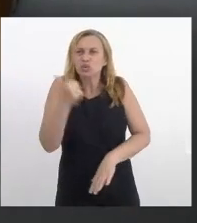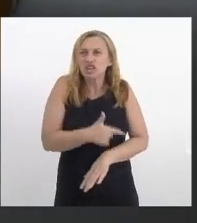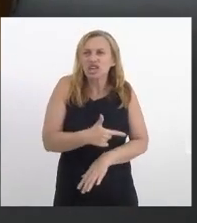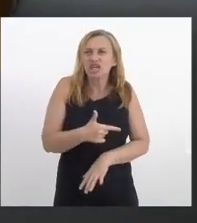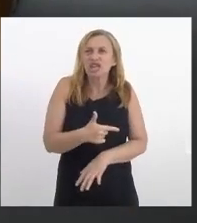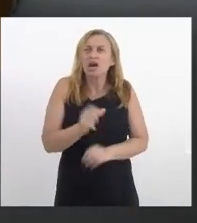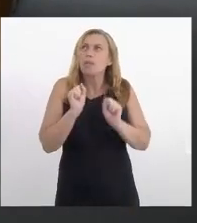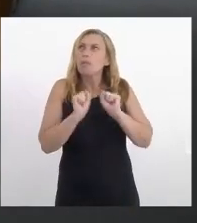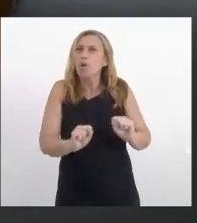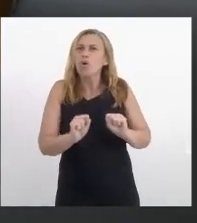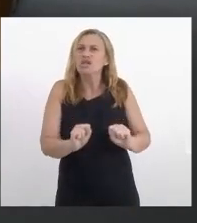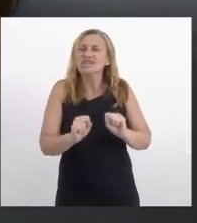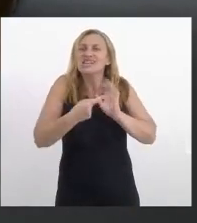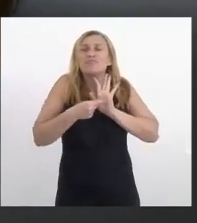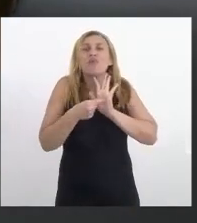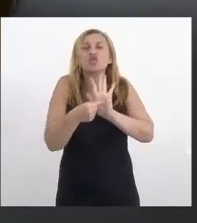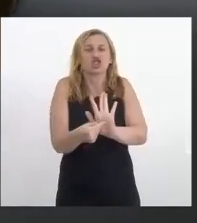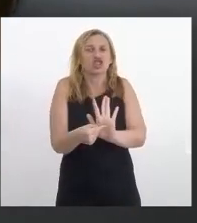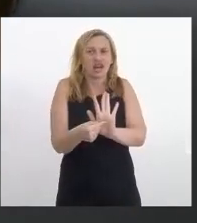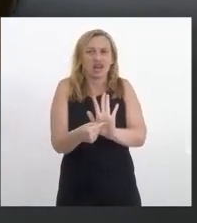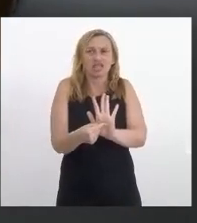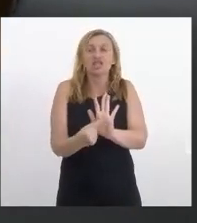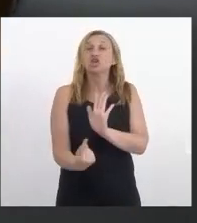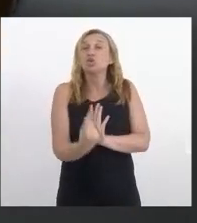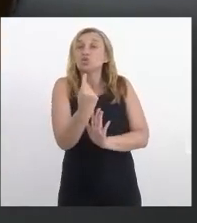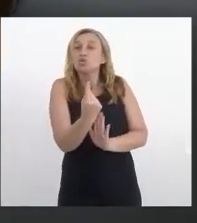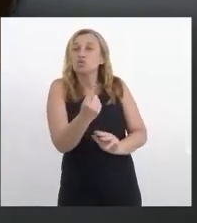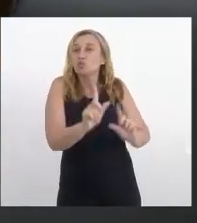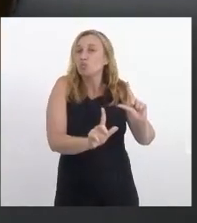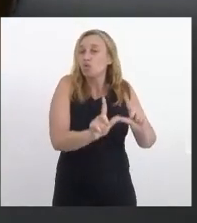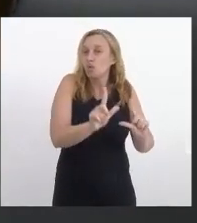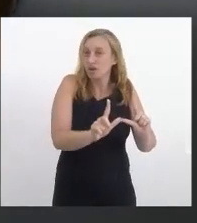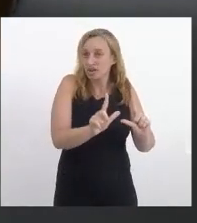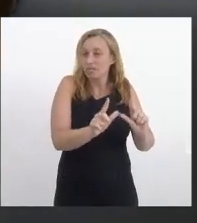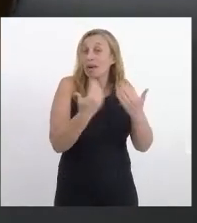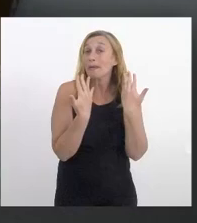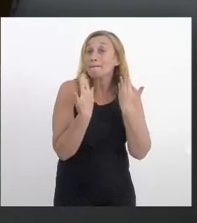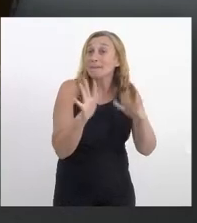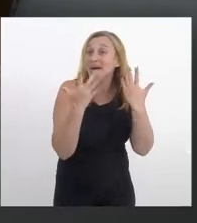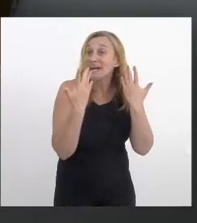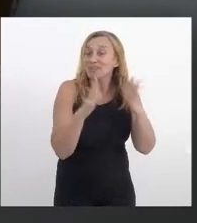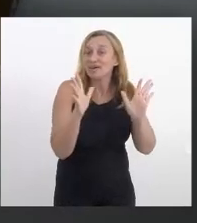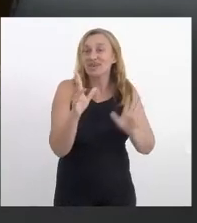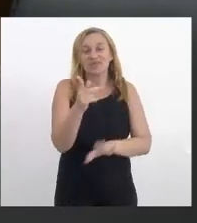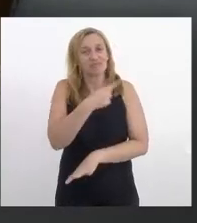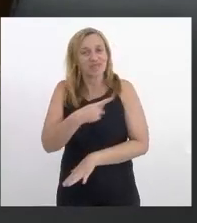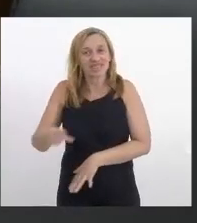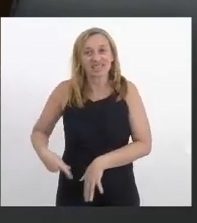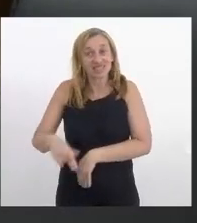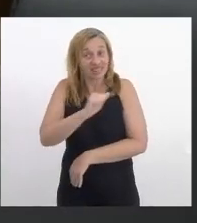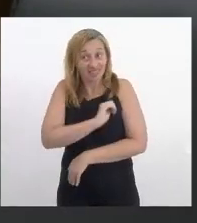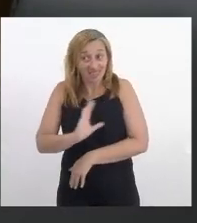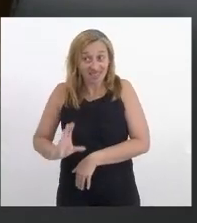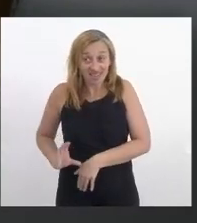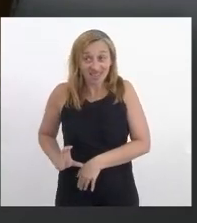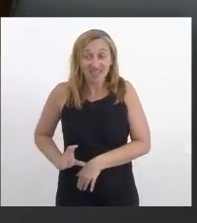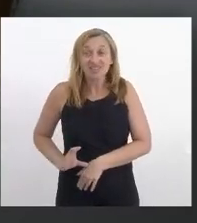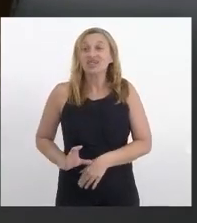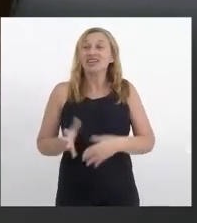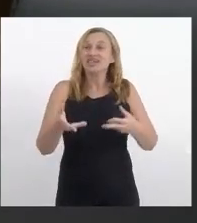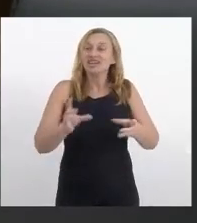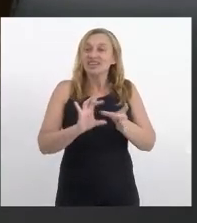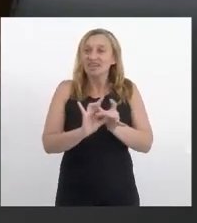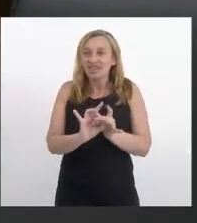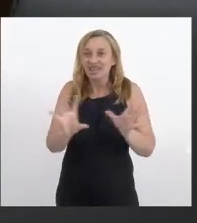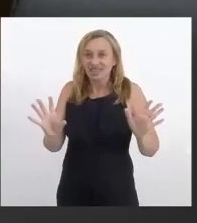possa ser demonstrado num programa. E parabéns ao presidente André Siciliano, que abriu